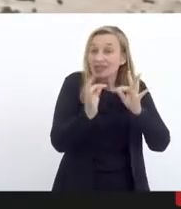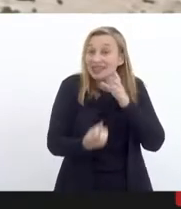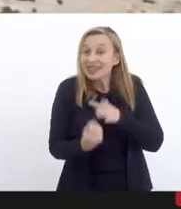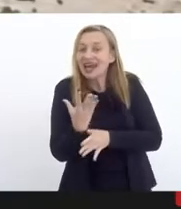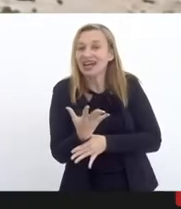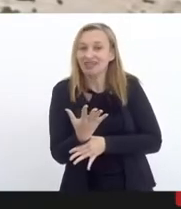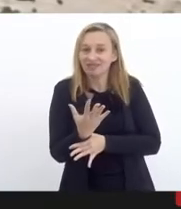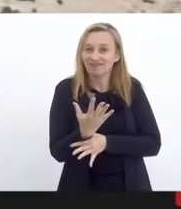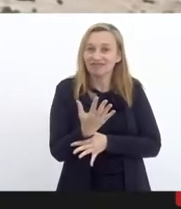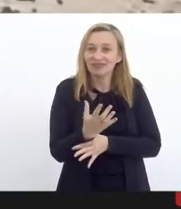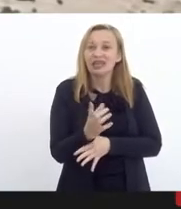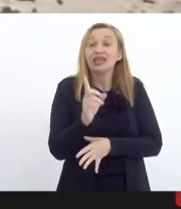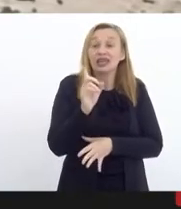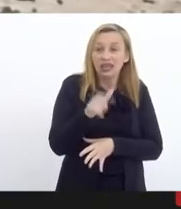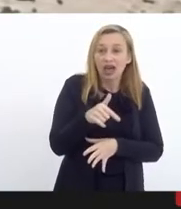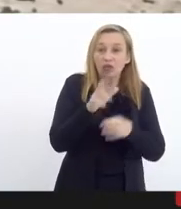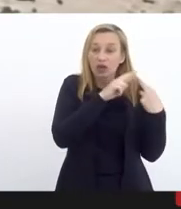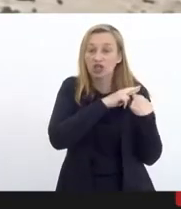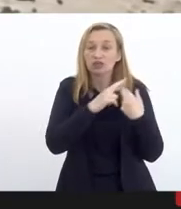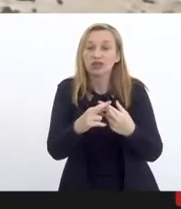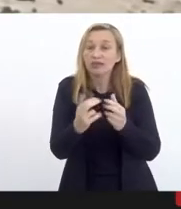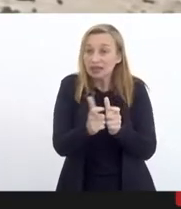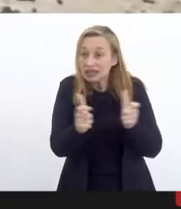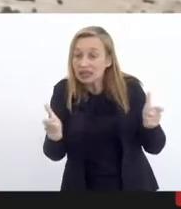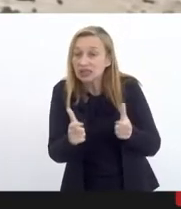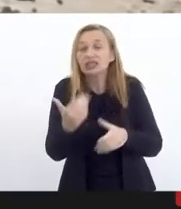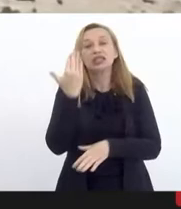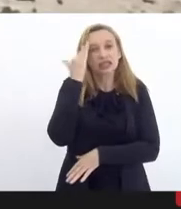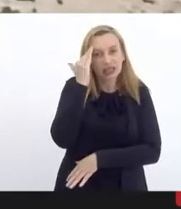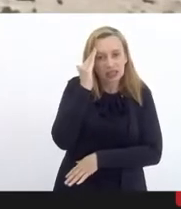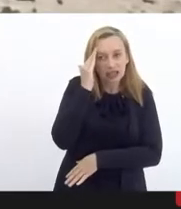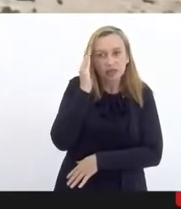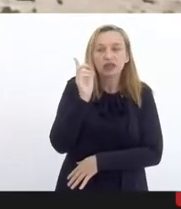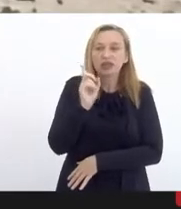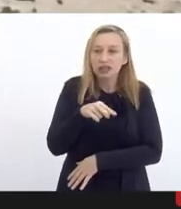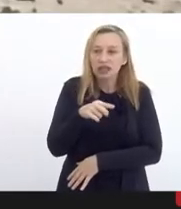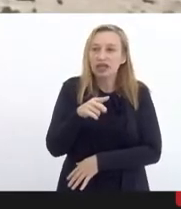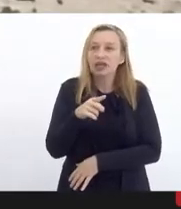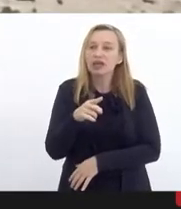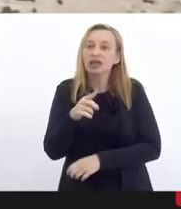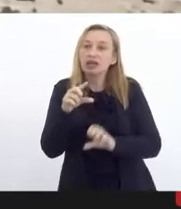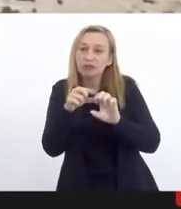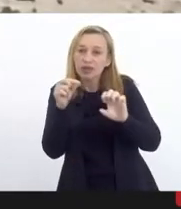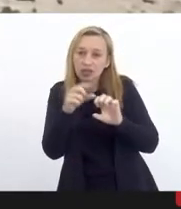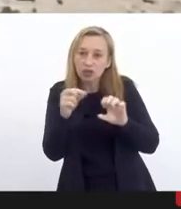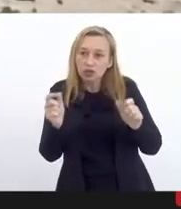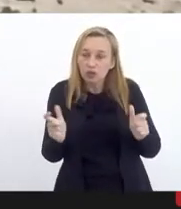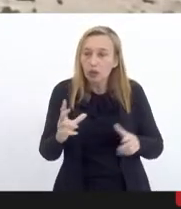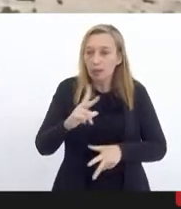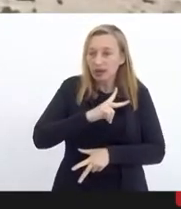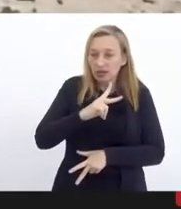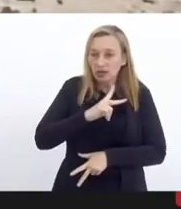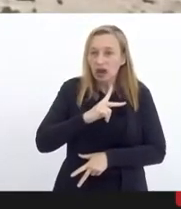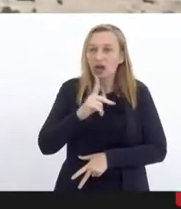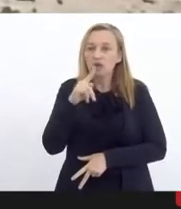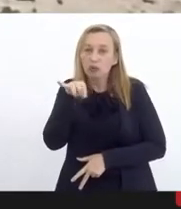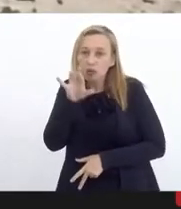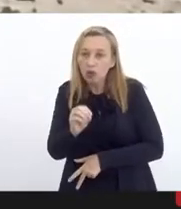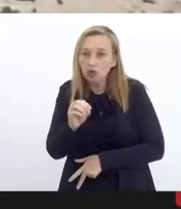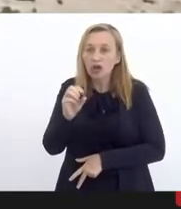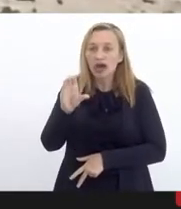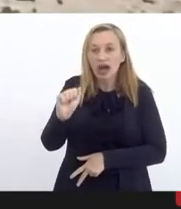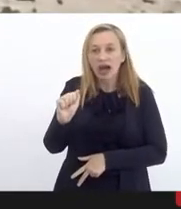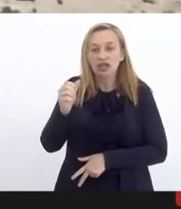criada. E essa é uma corresponsabilidade que a gente entende em que o empreendedor privado, em que o Porto do Açu